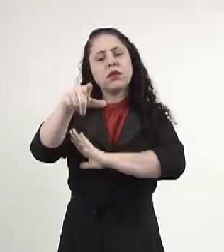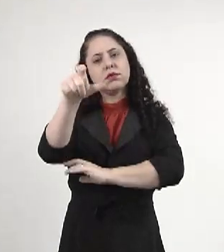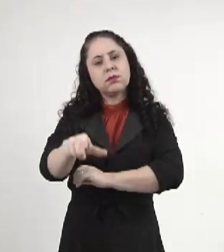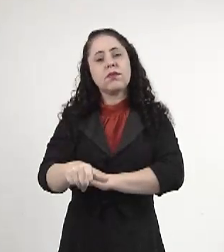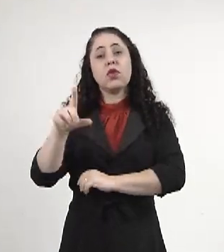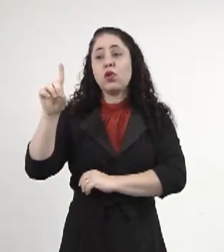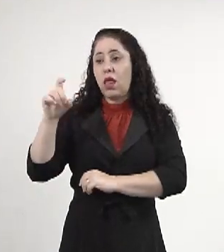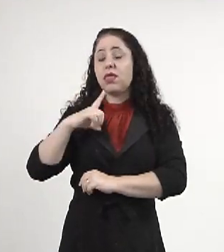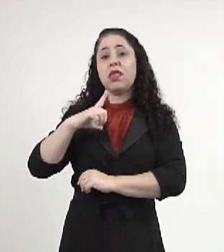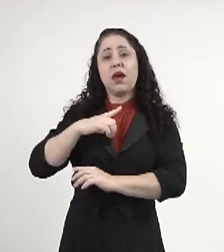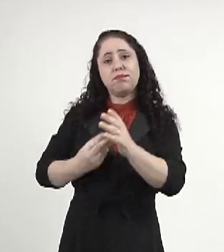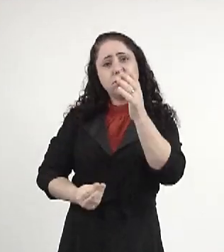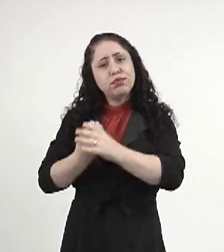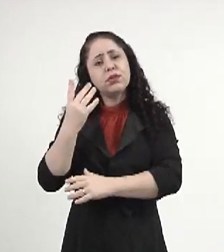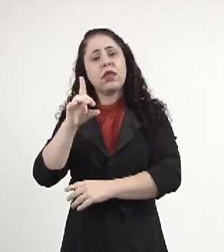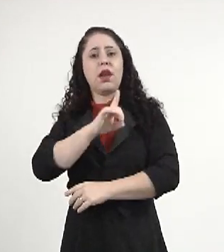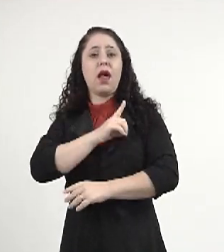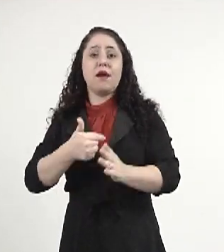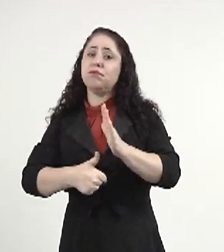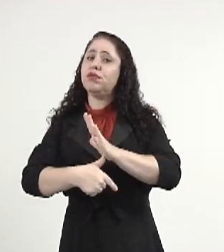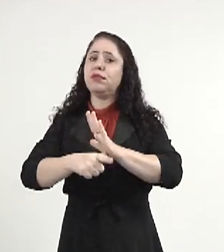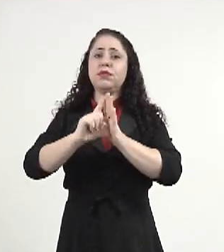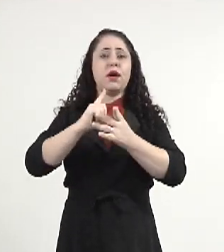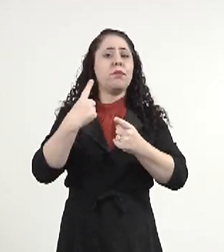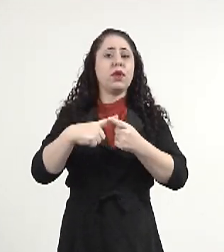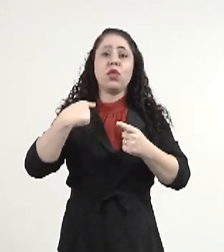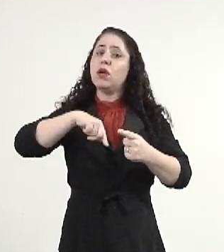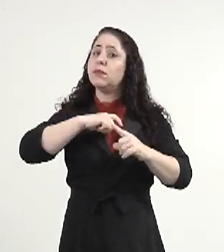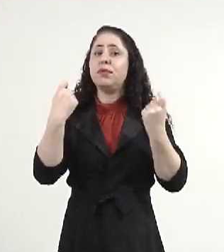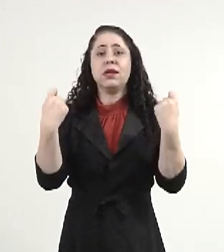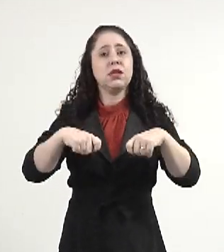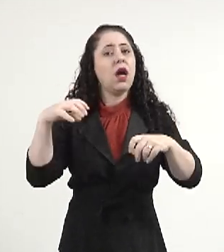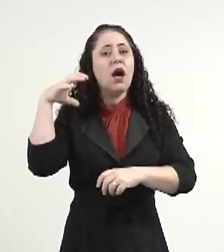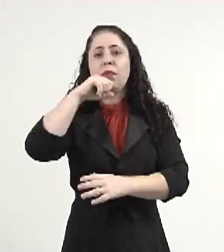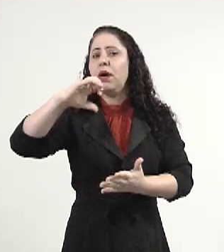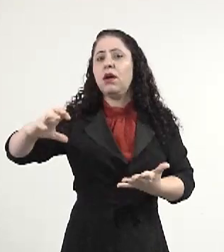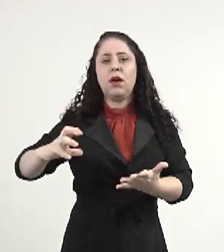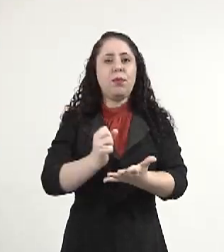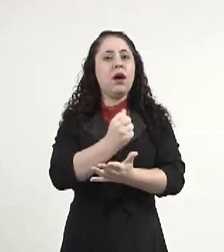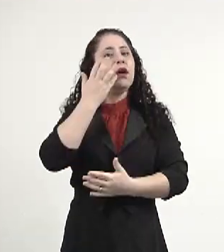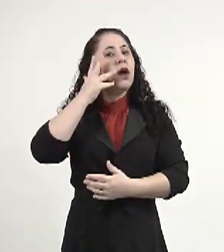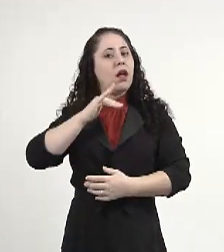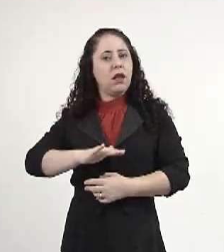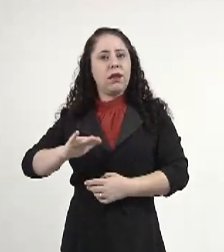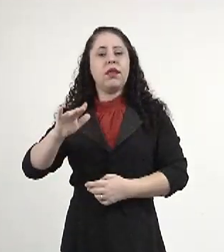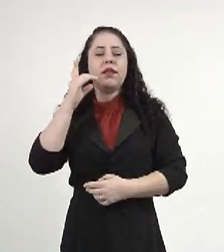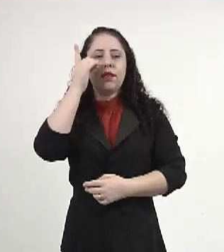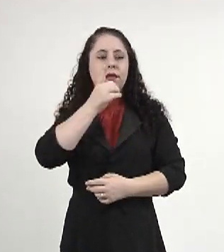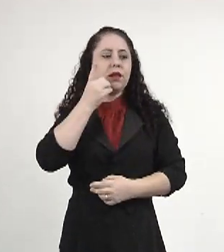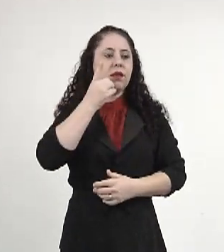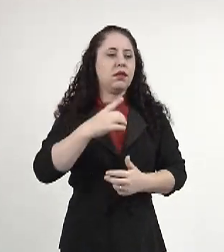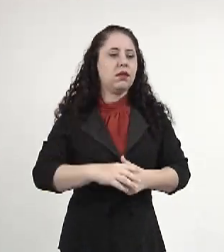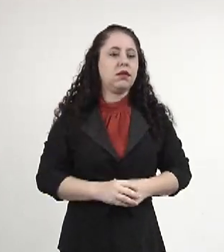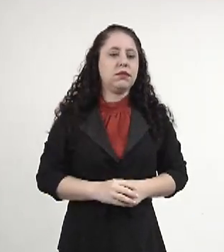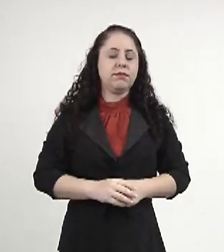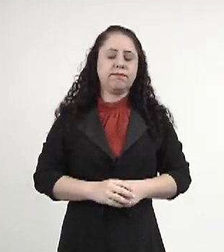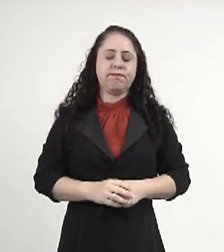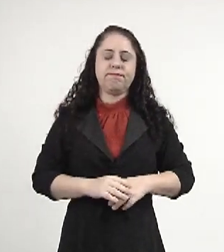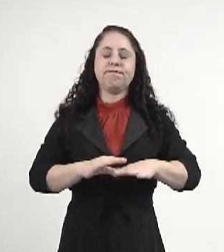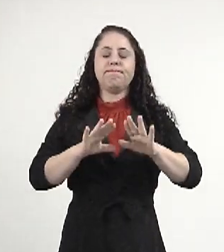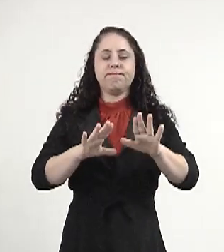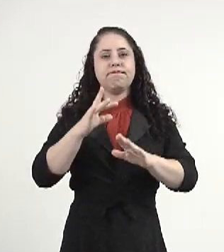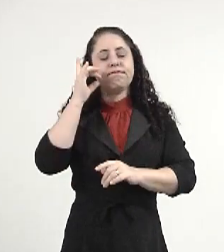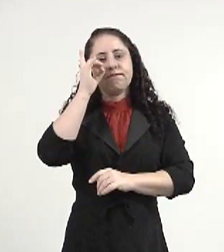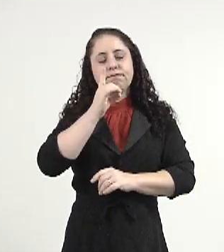Dourados possa ter essa delegacia o quanto antes, porque nós precisamos salvar as nossas crianças, deputada. Deputada Lia,